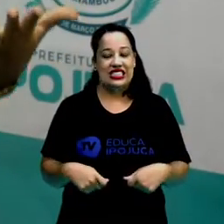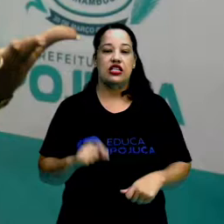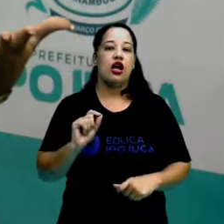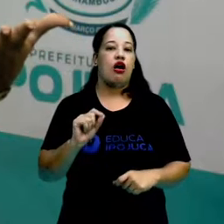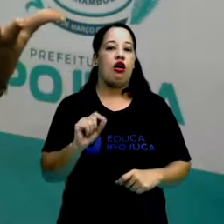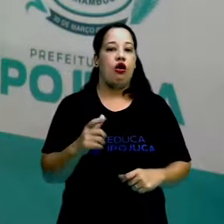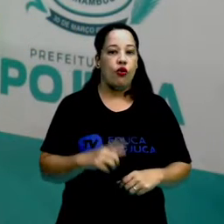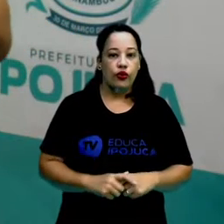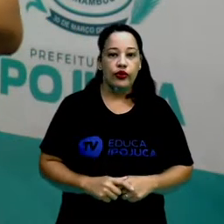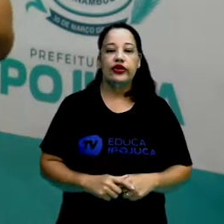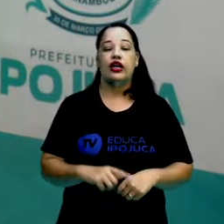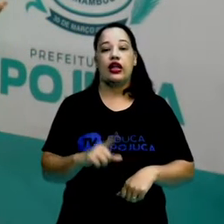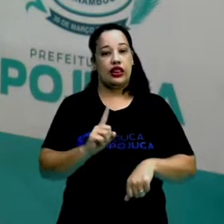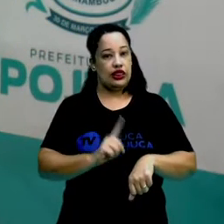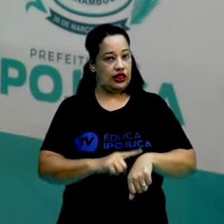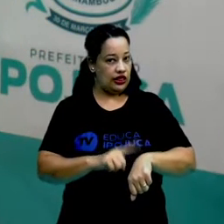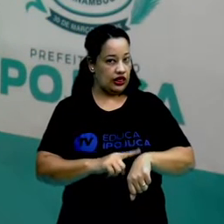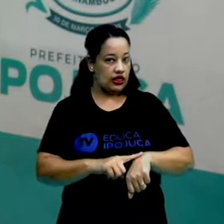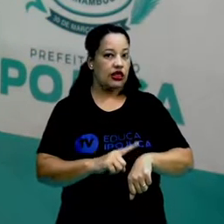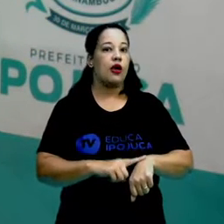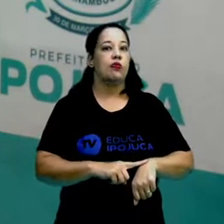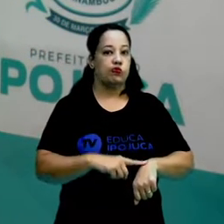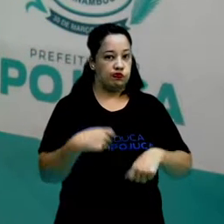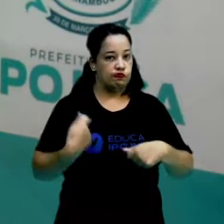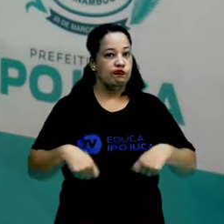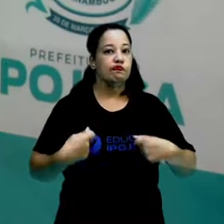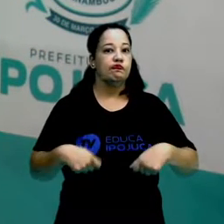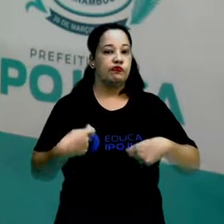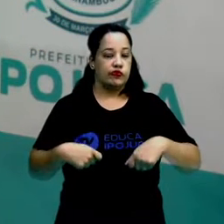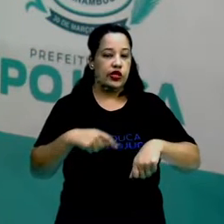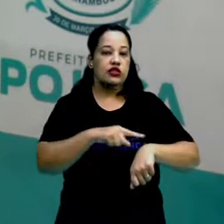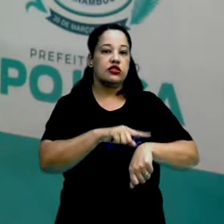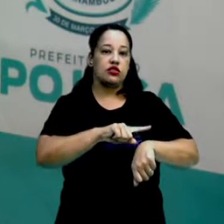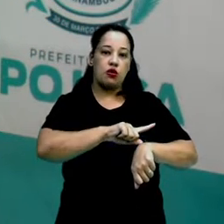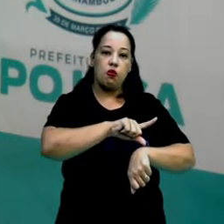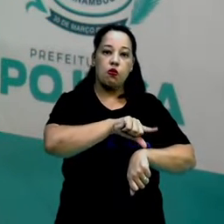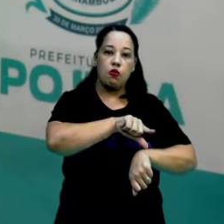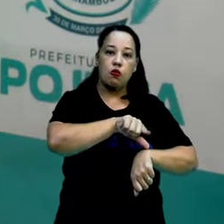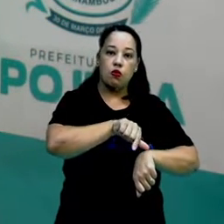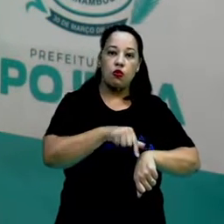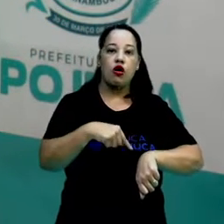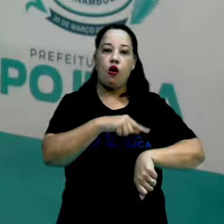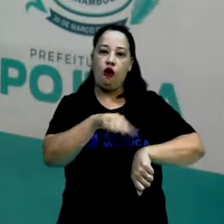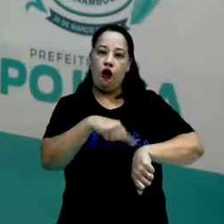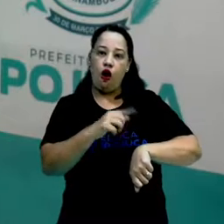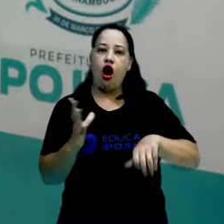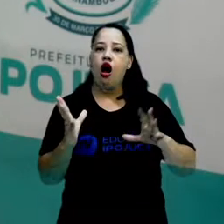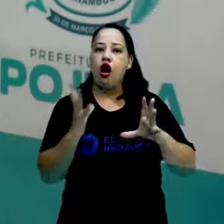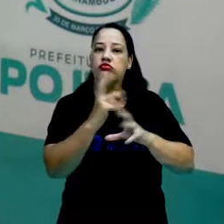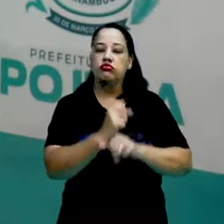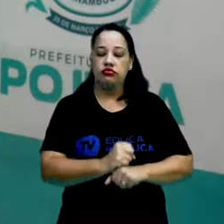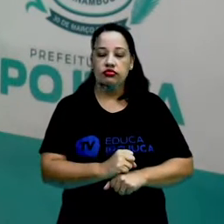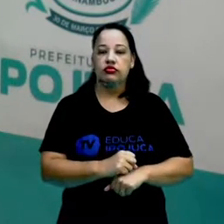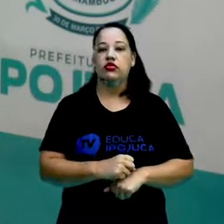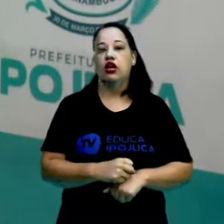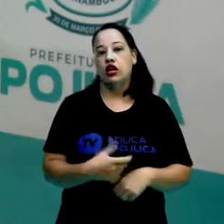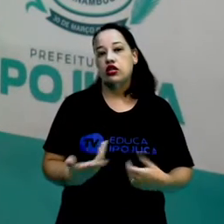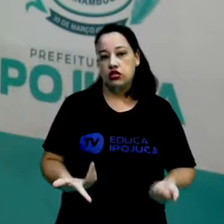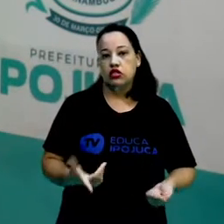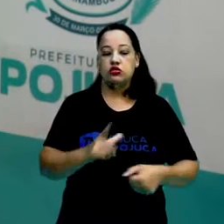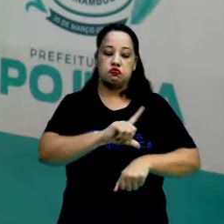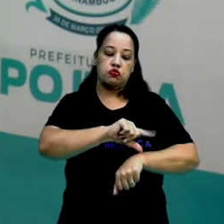medição do tempo. Sempre. Isso faz parte de nossas vidas. Seja de uma forma analógica